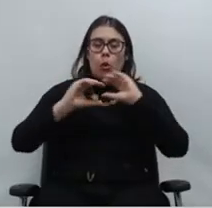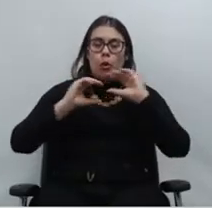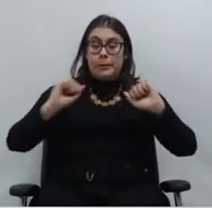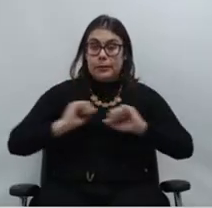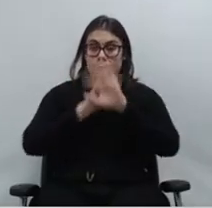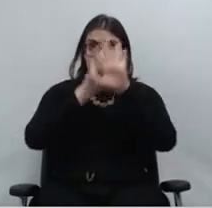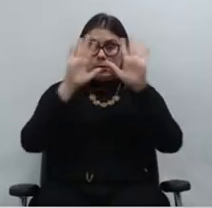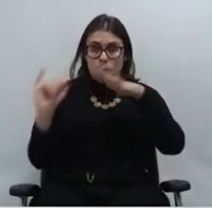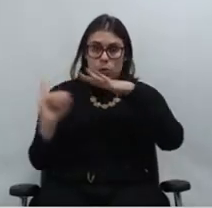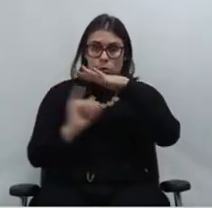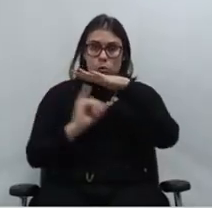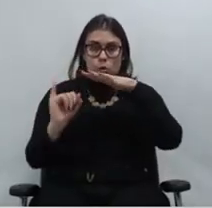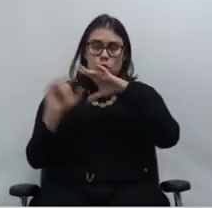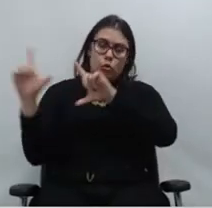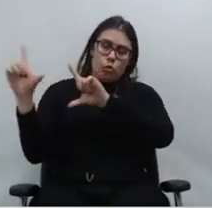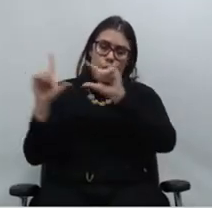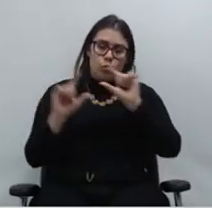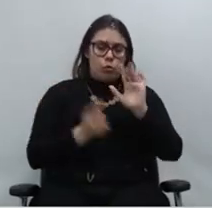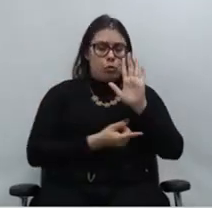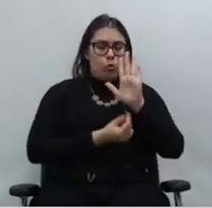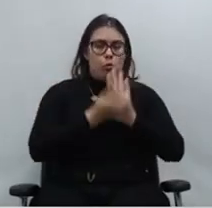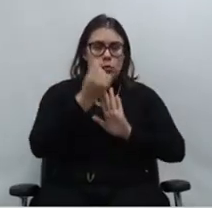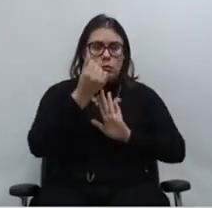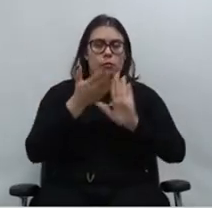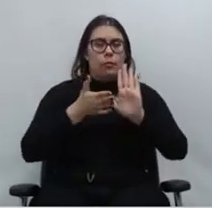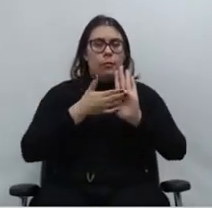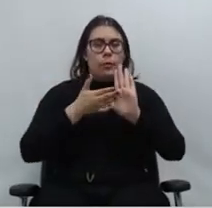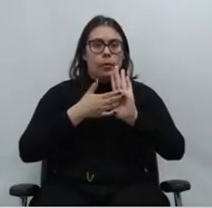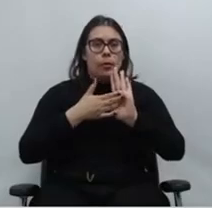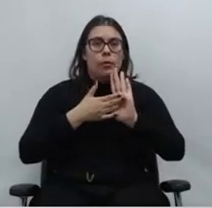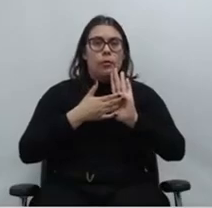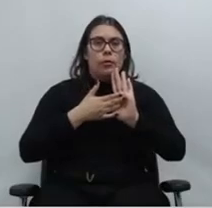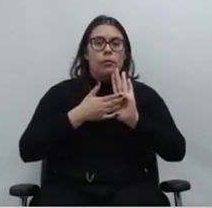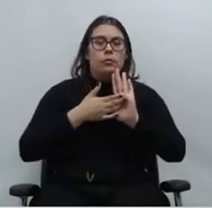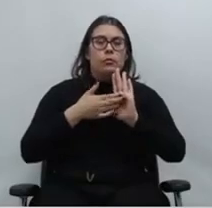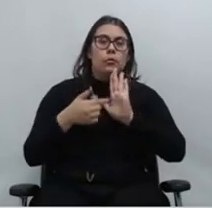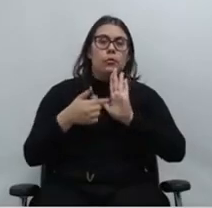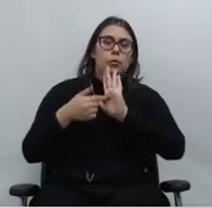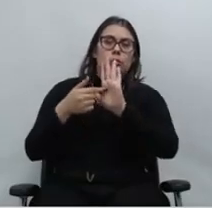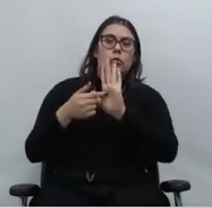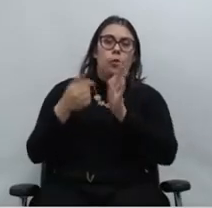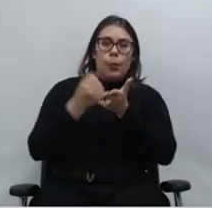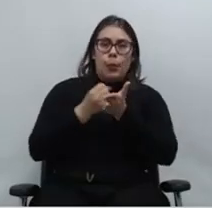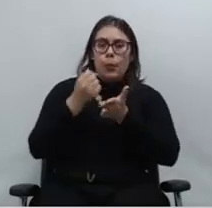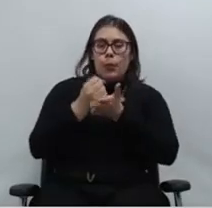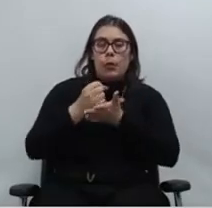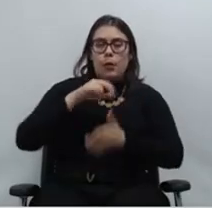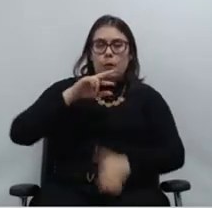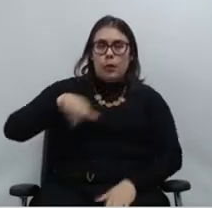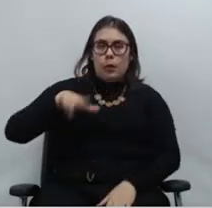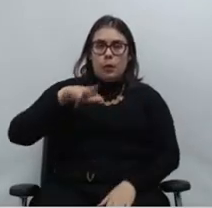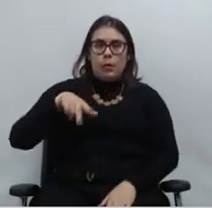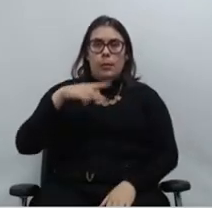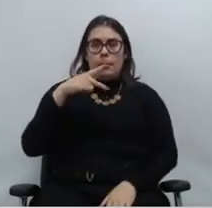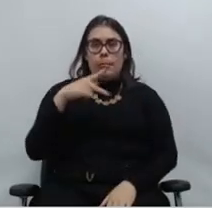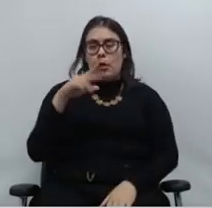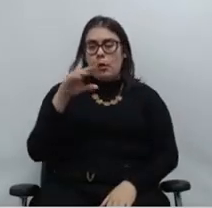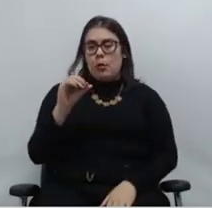transparência institucional sobre a redução do orçamento, foi pontuado que algumas das contratações não foram mantidas para a POS